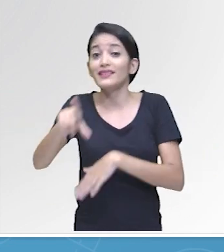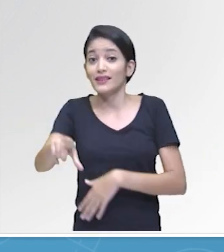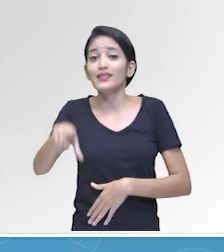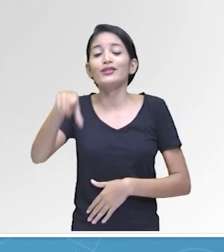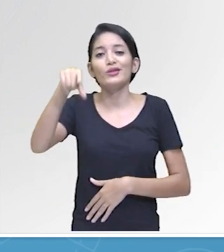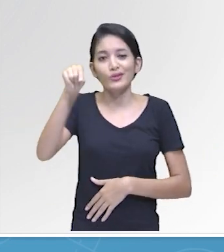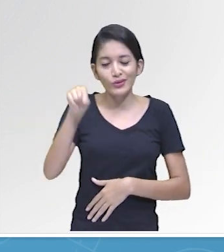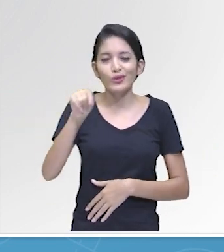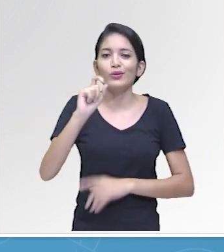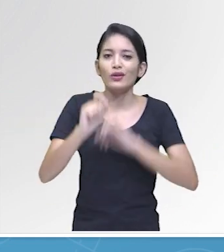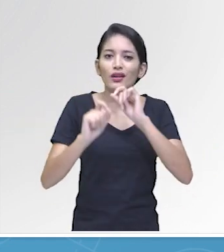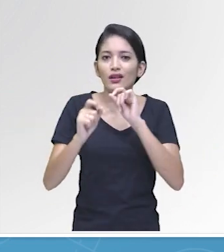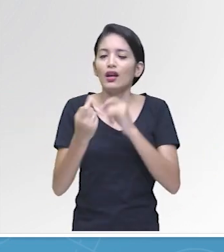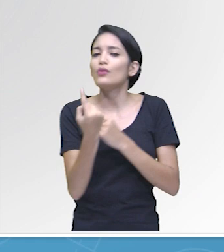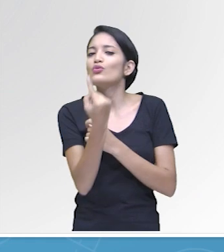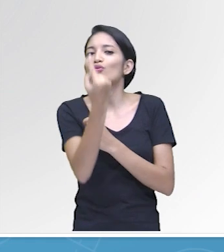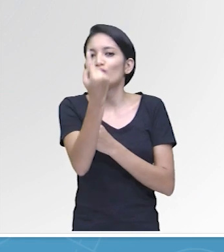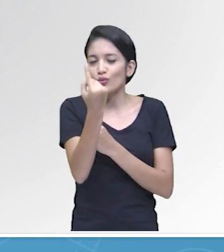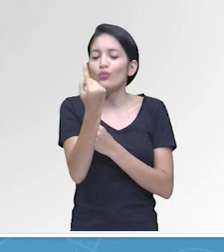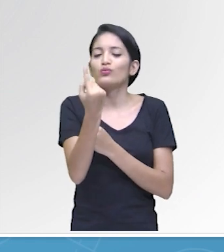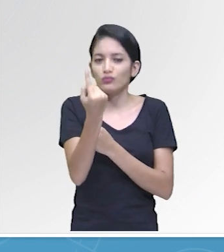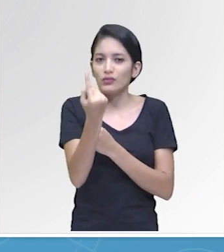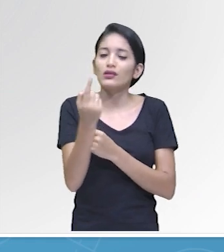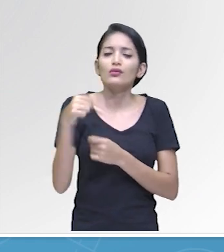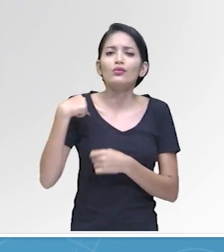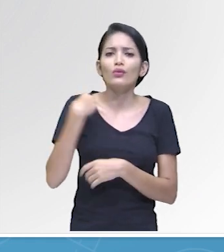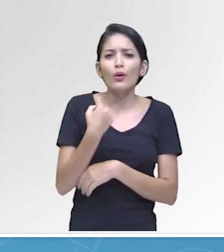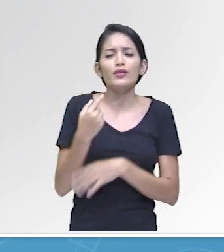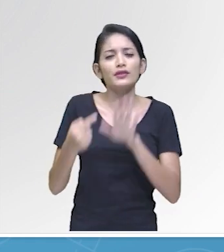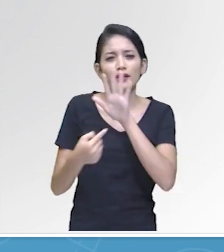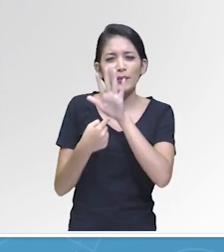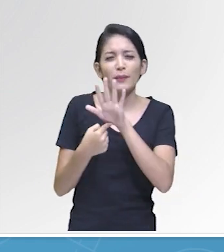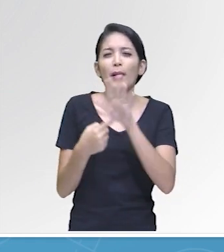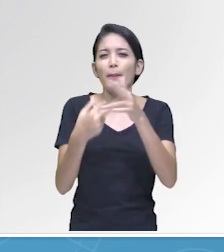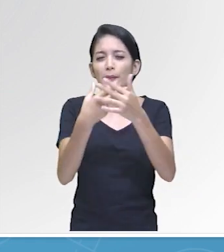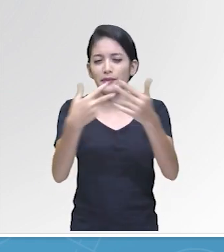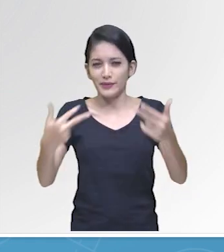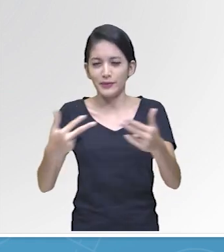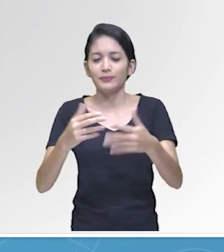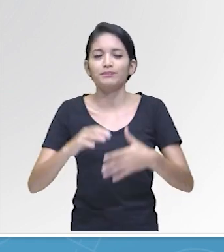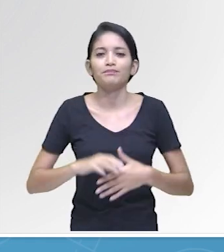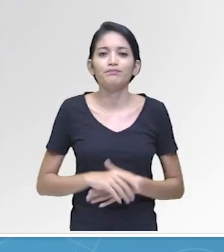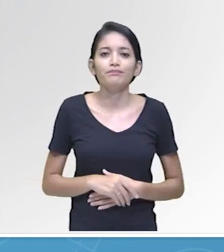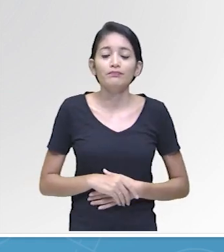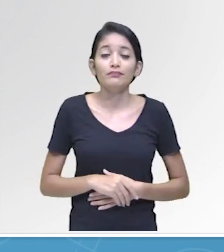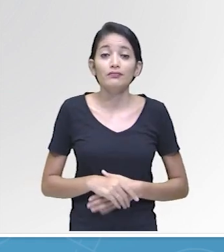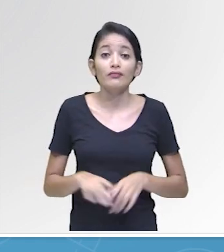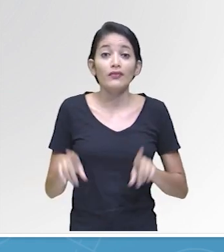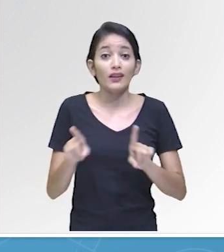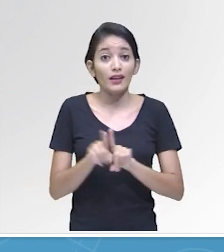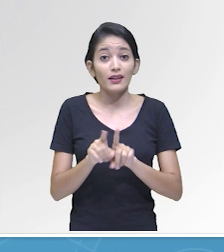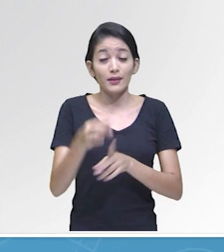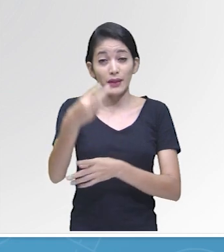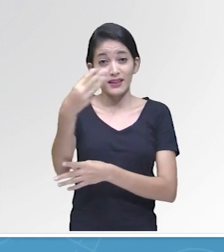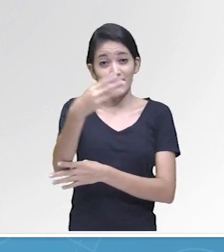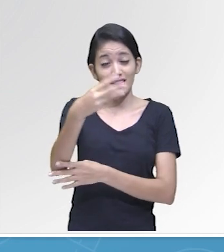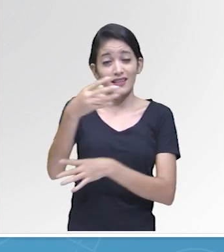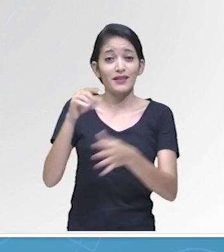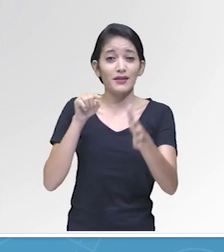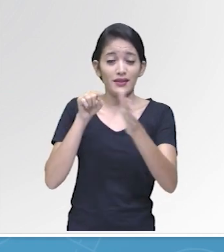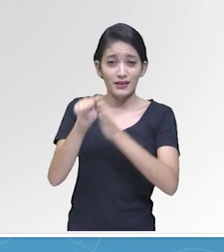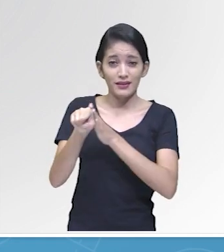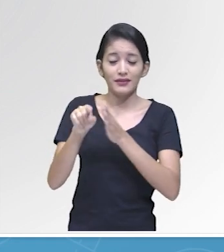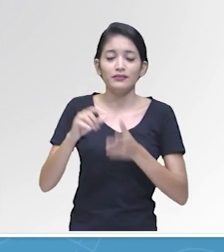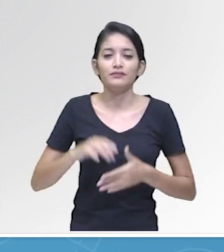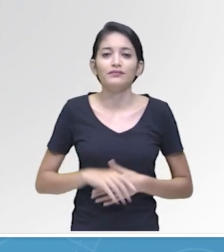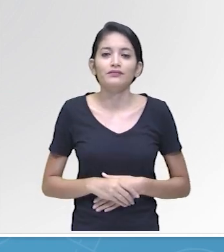escolheu aí, são uma das organelas que nós apresentamos para você. E vamos para a questão 3.